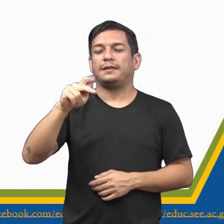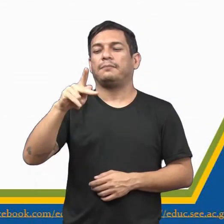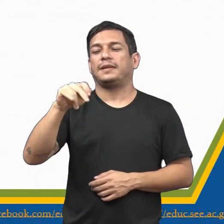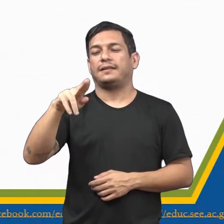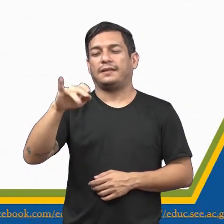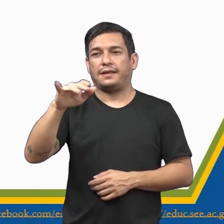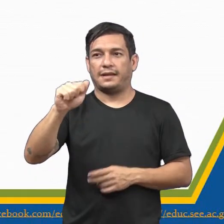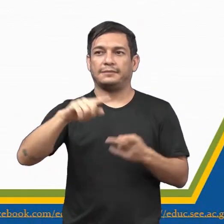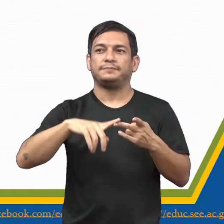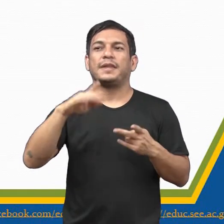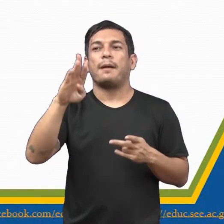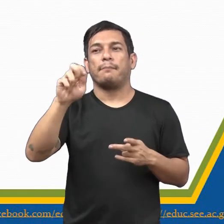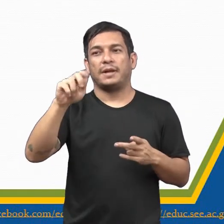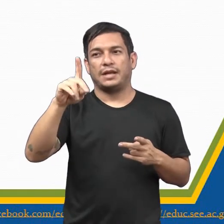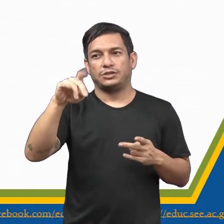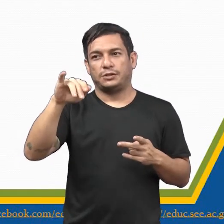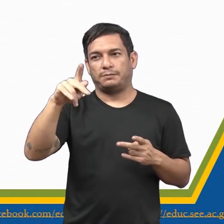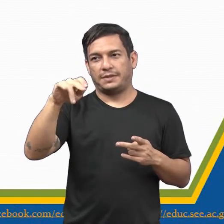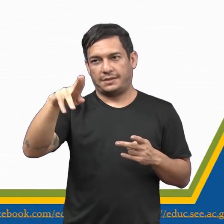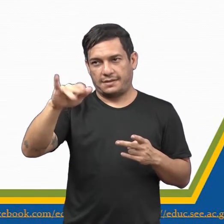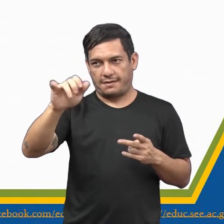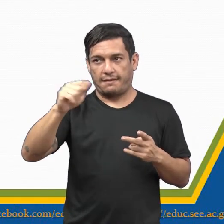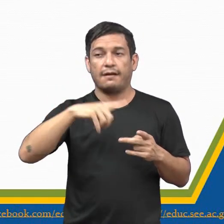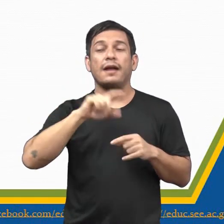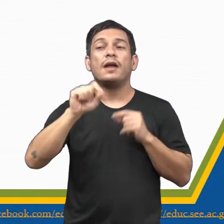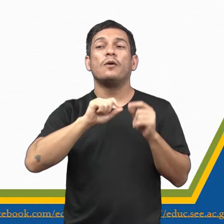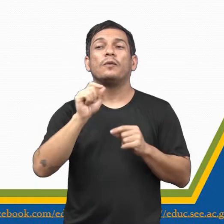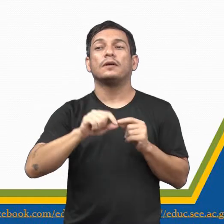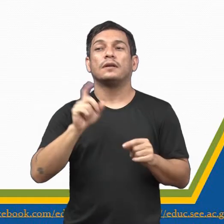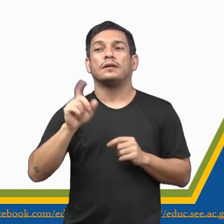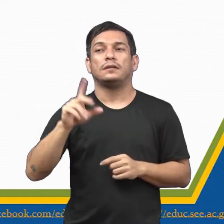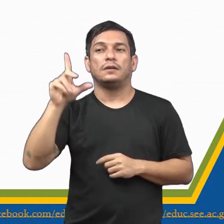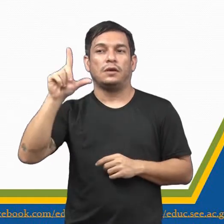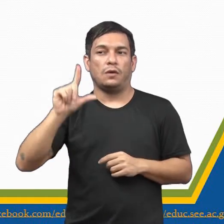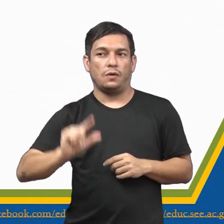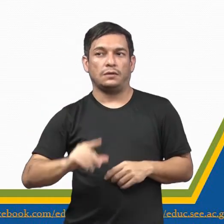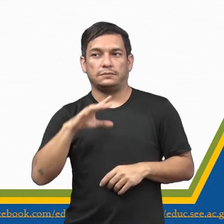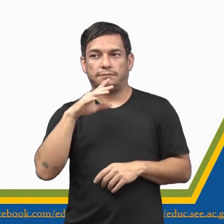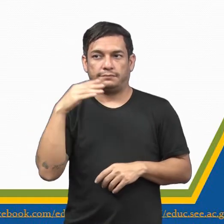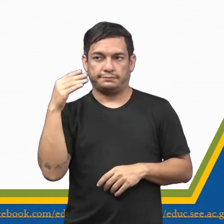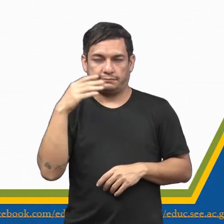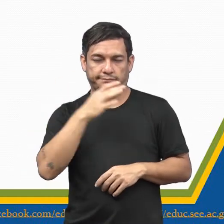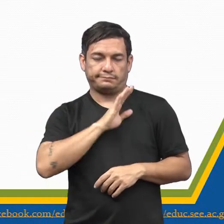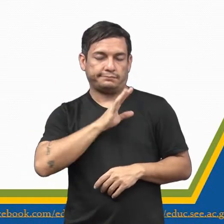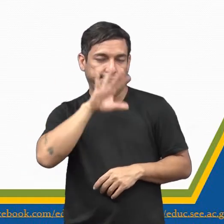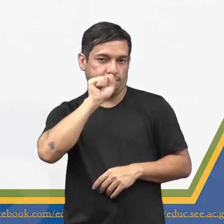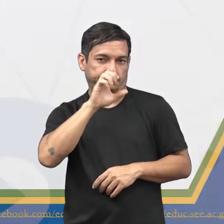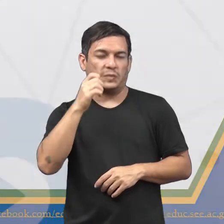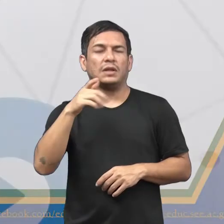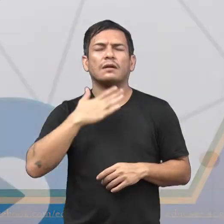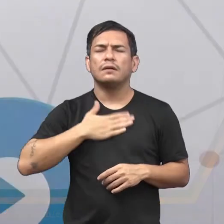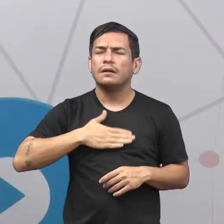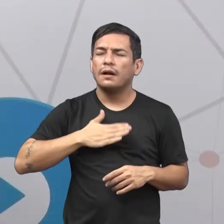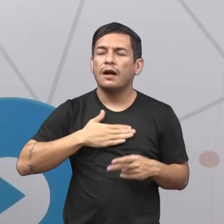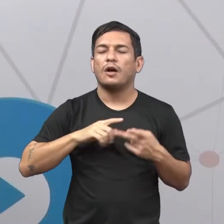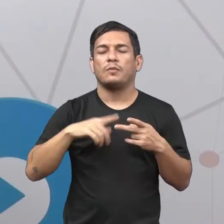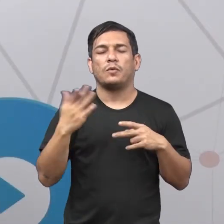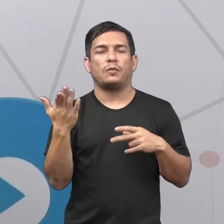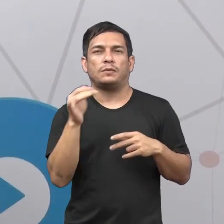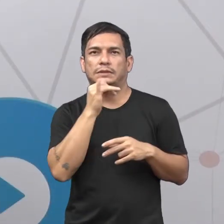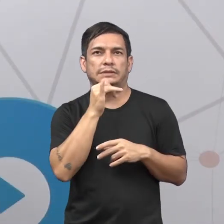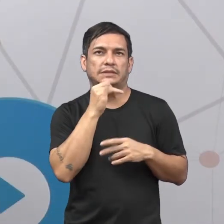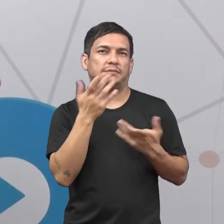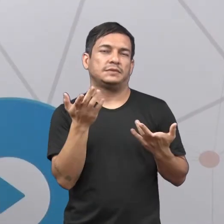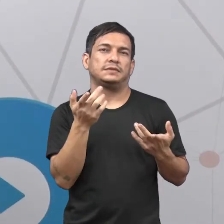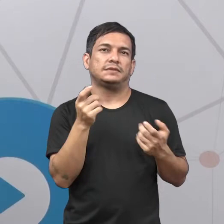A bradipneia já é o contrário, é a redução dessa frequência respiratória. Quando você está bem calmo, ou quando você está praticando, por